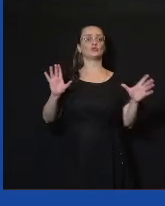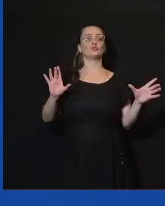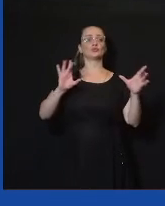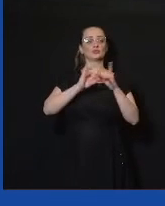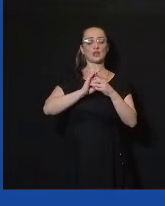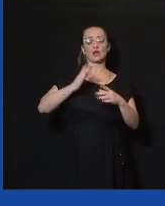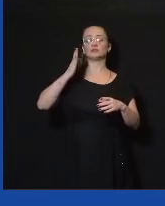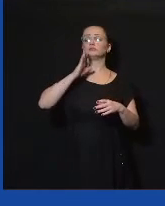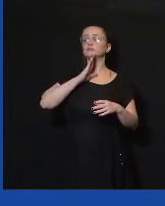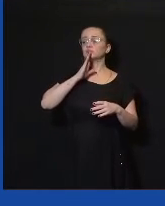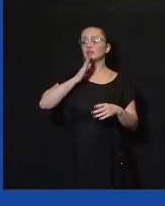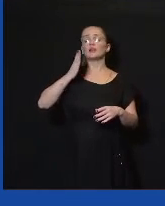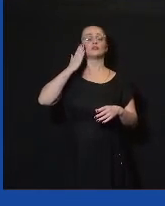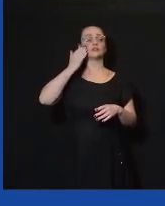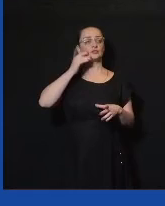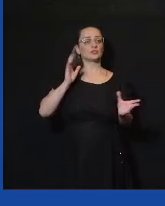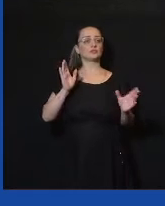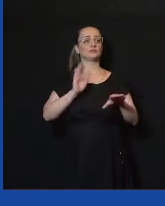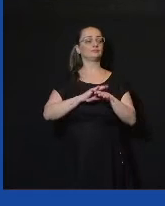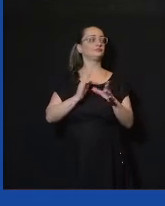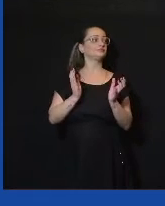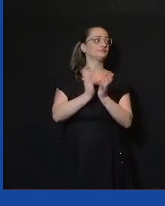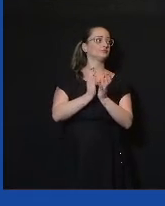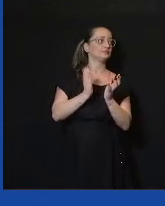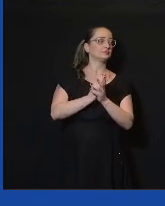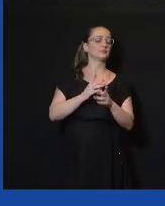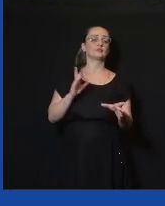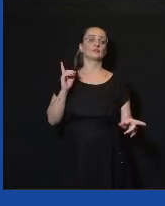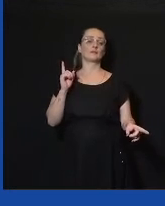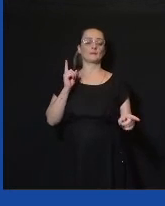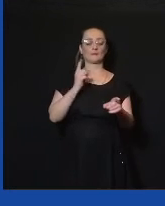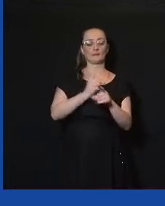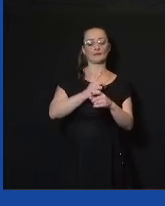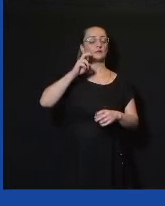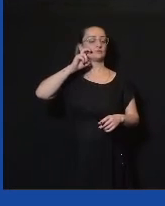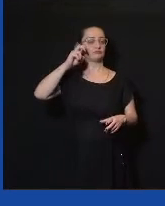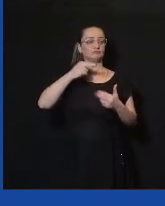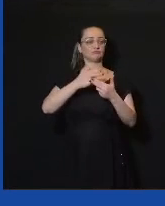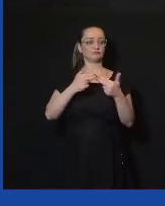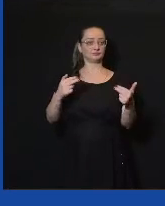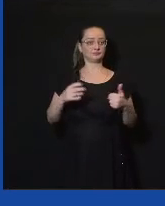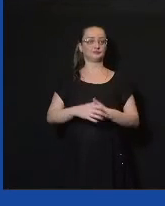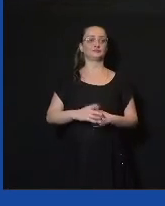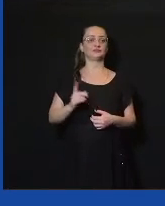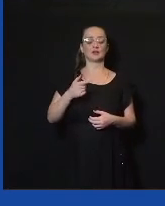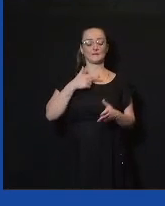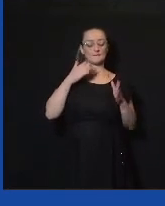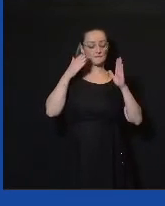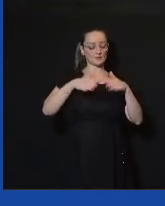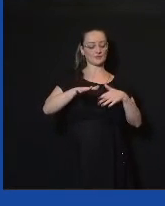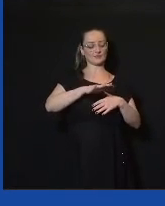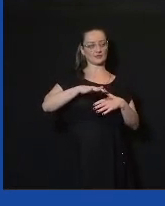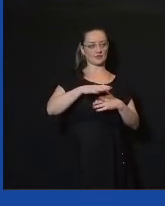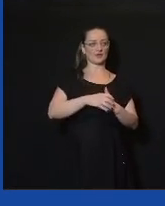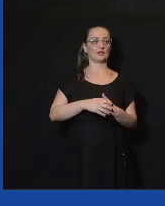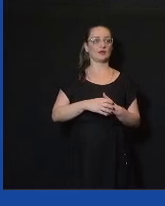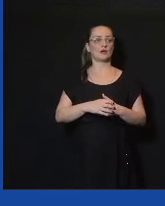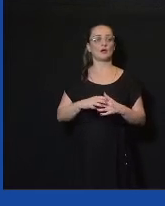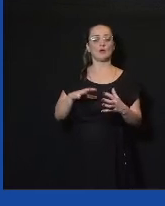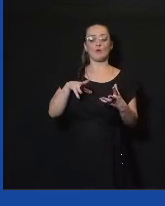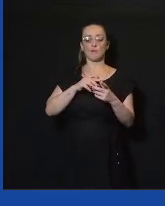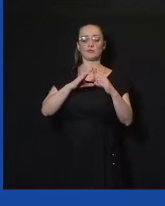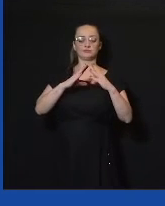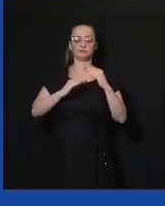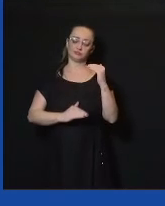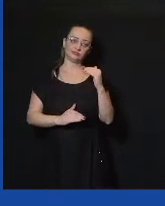de construir coletividades, de juntar inteligências. A gente ficou muito nessa vibe, era o mundo se acabando, falou, pô, como é que vocês estão